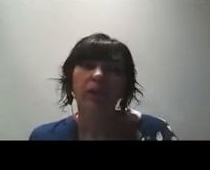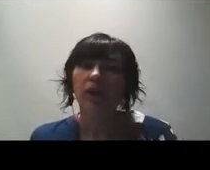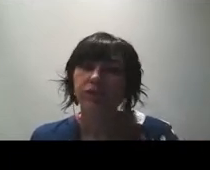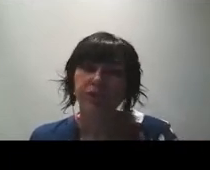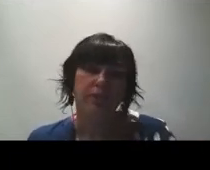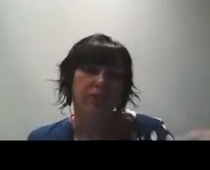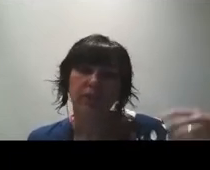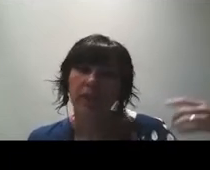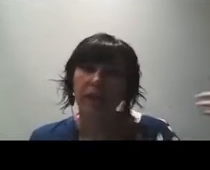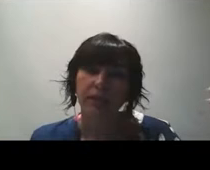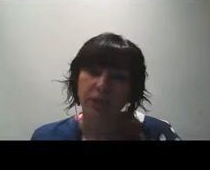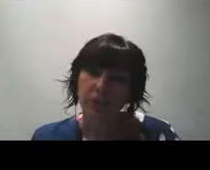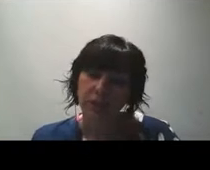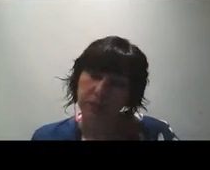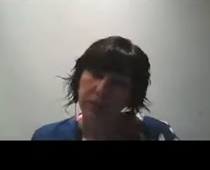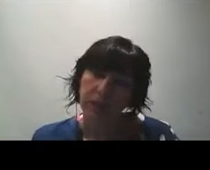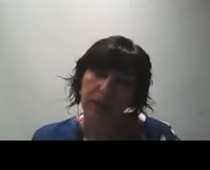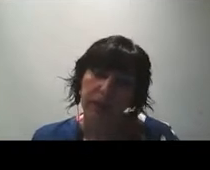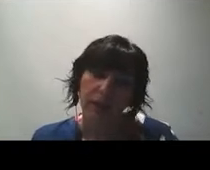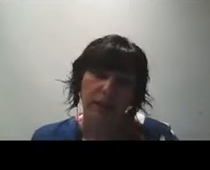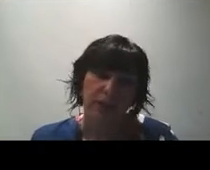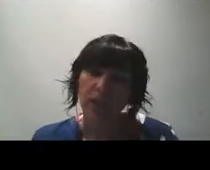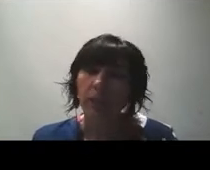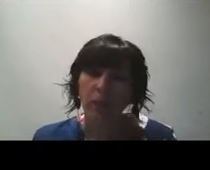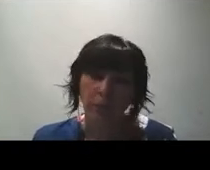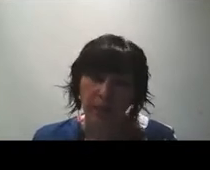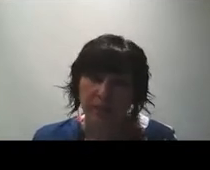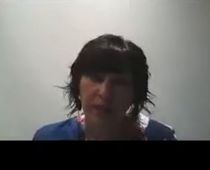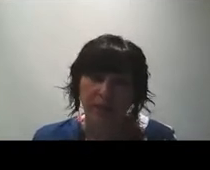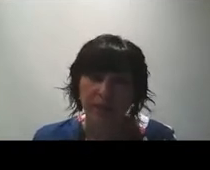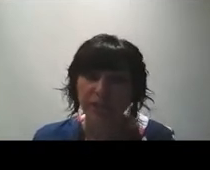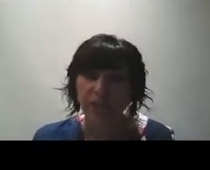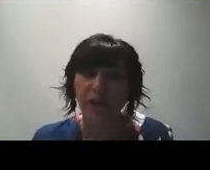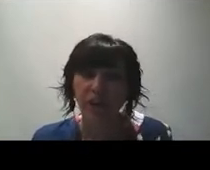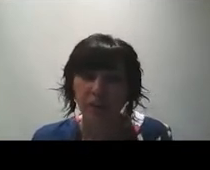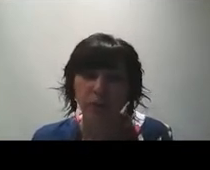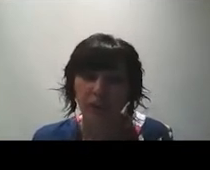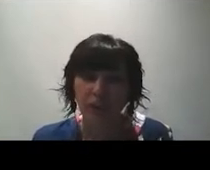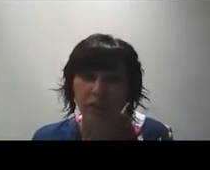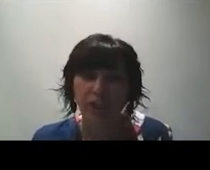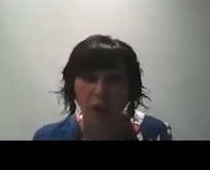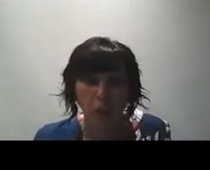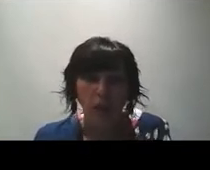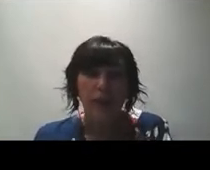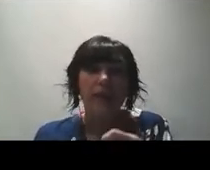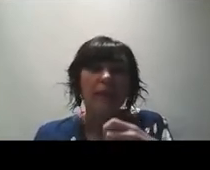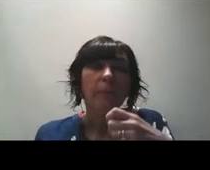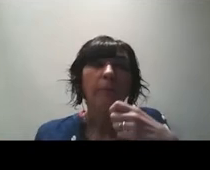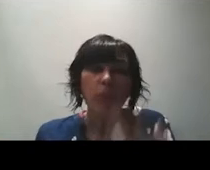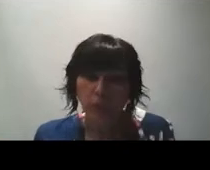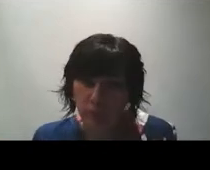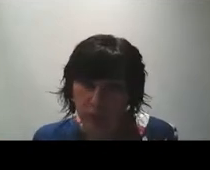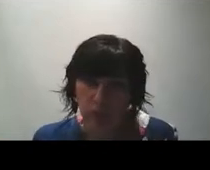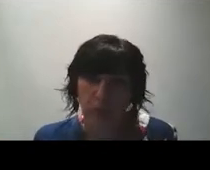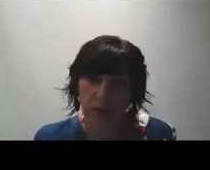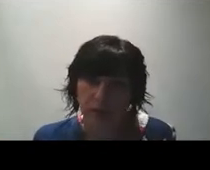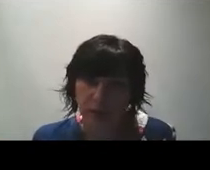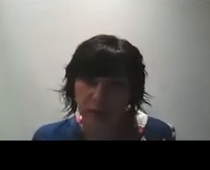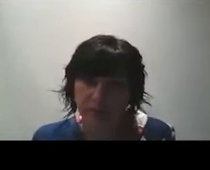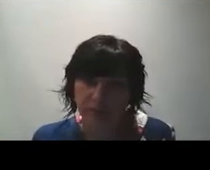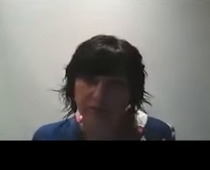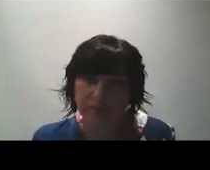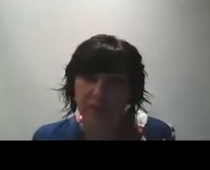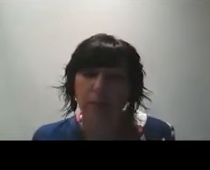negócios tradicionais eles tem uma complexidade a gente tá falando aqui de algo muito mais